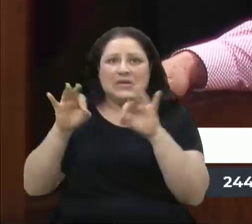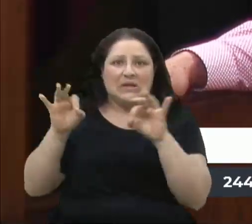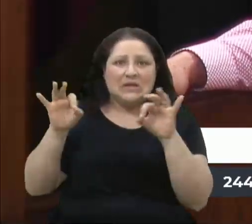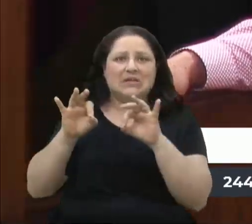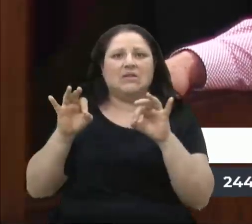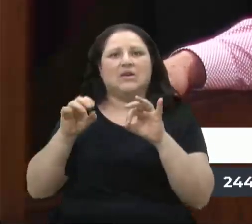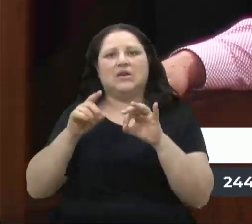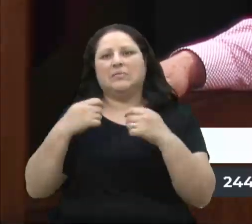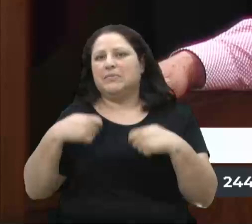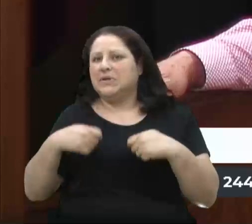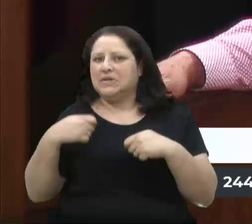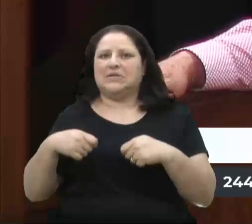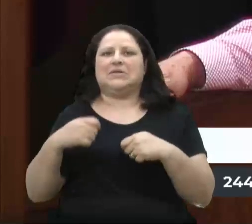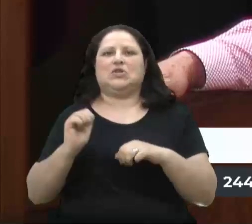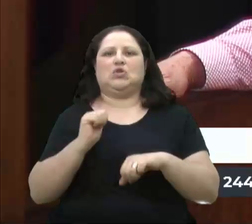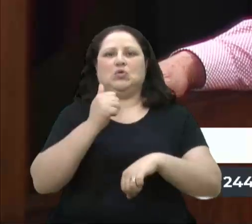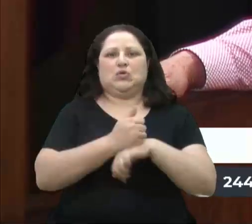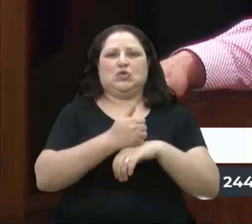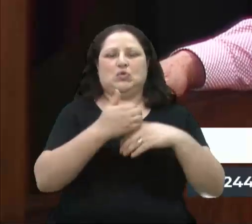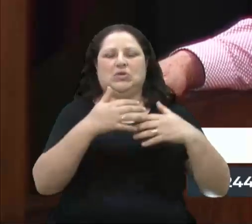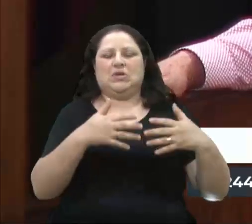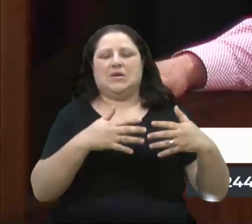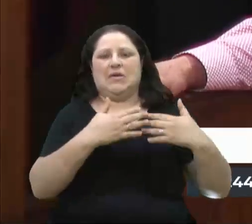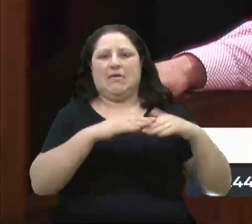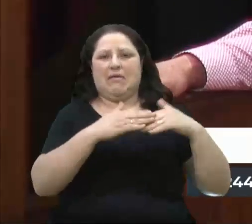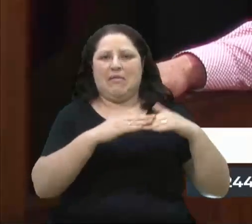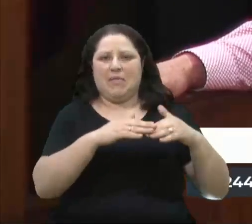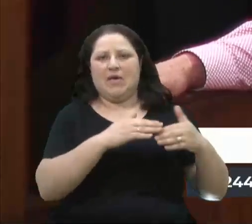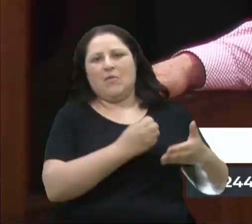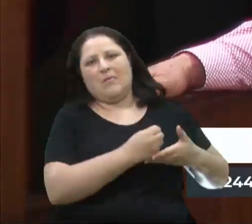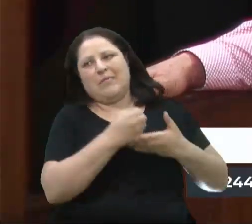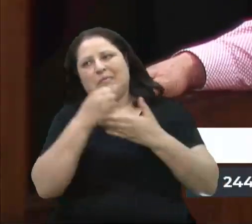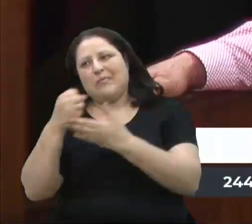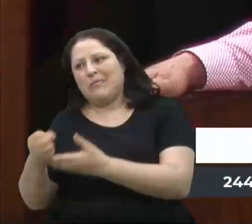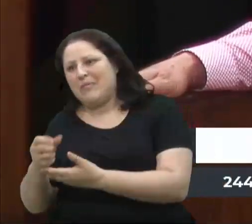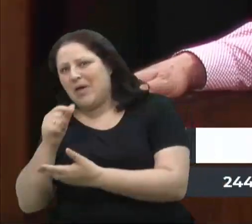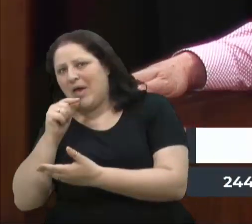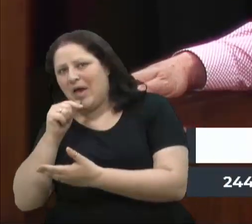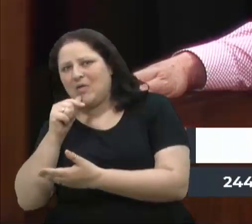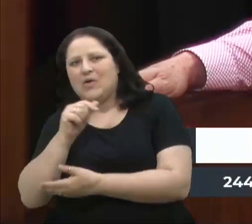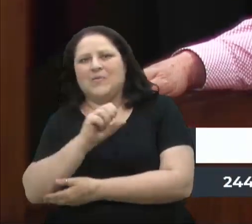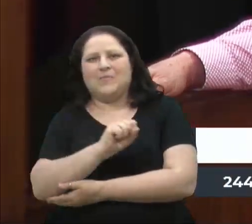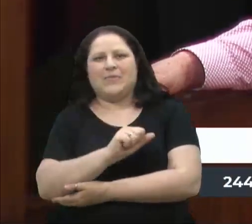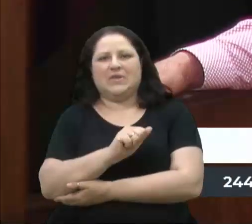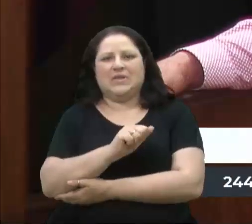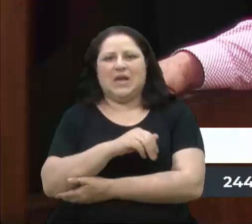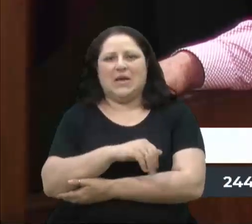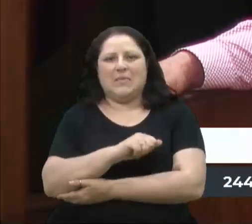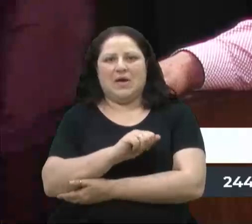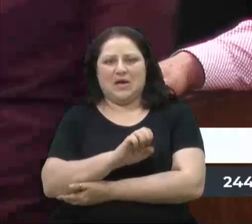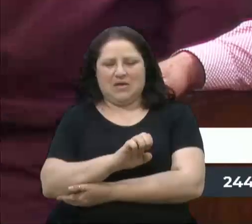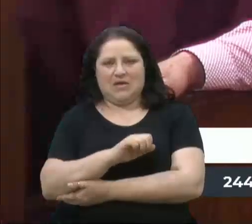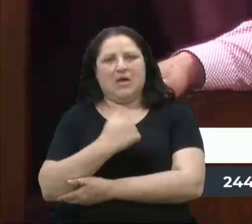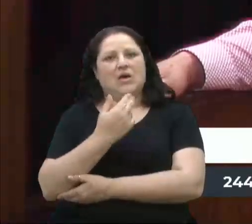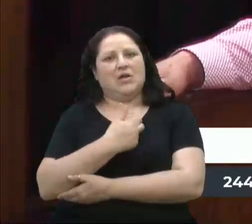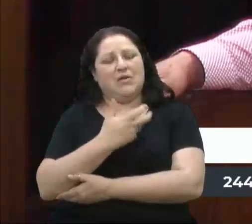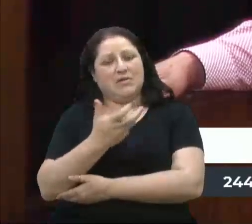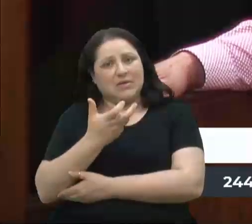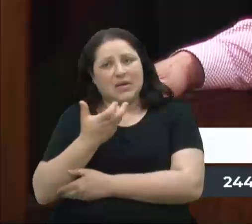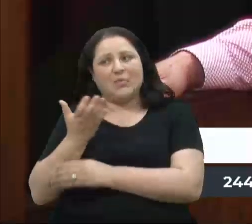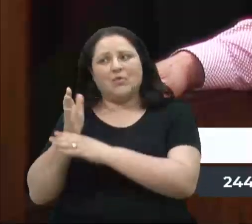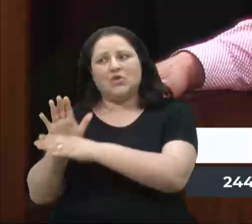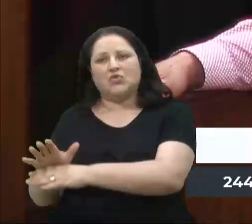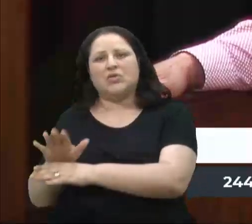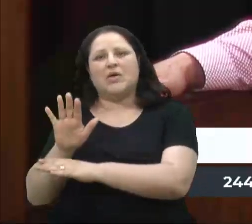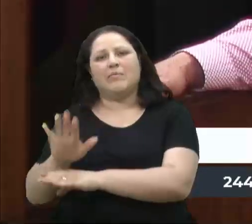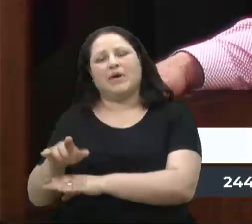SAMAI, porque a gente não se consegue avançar como se deveria, não é má vontade. Então, vou propor